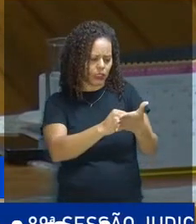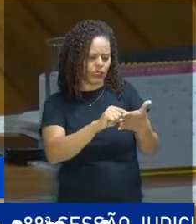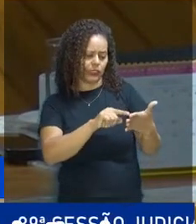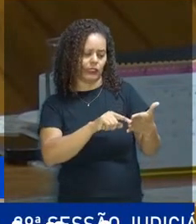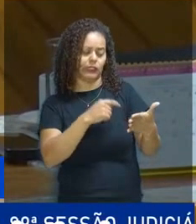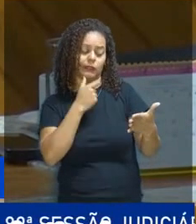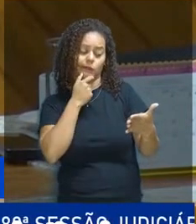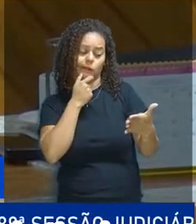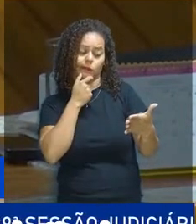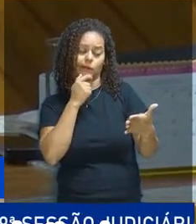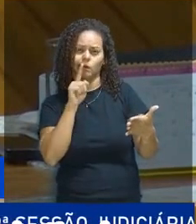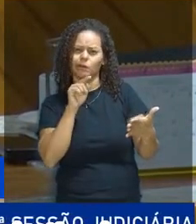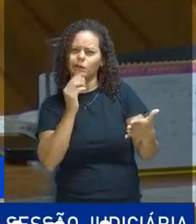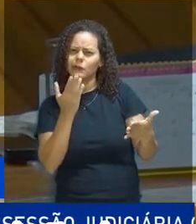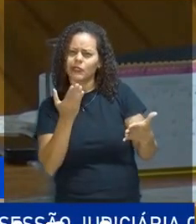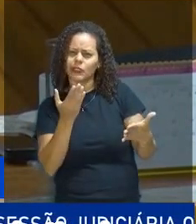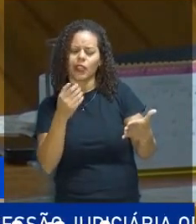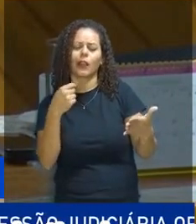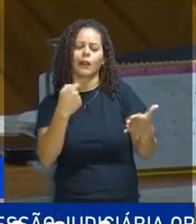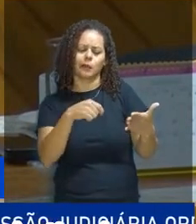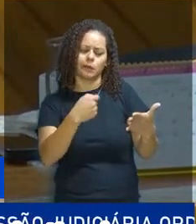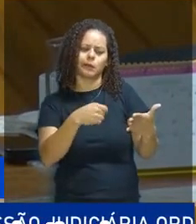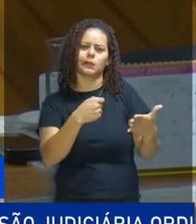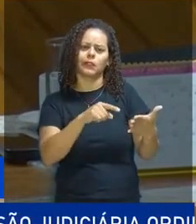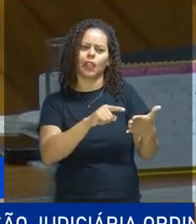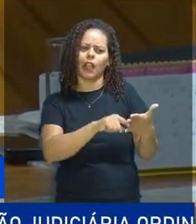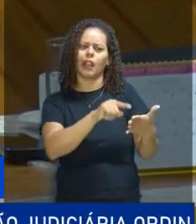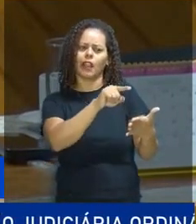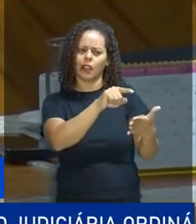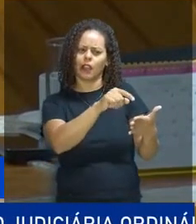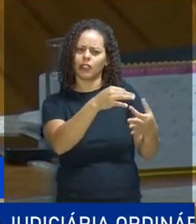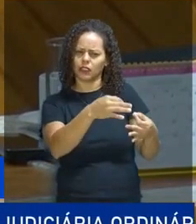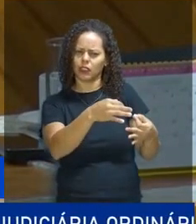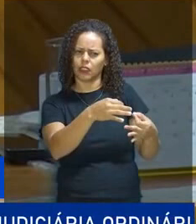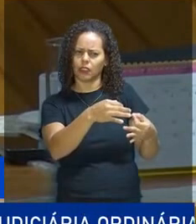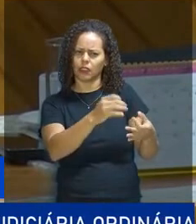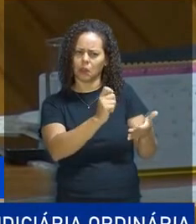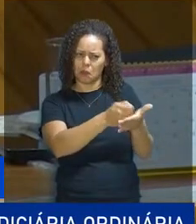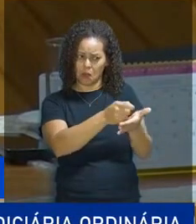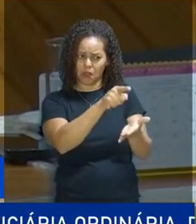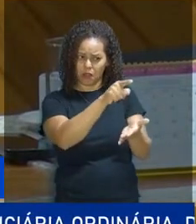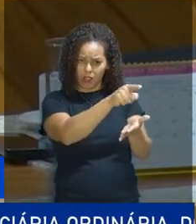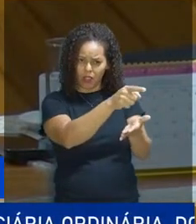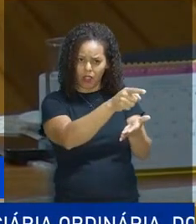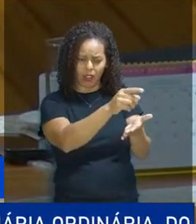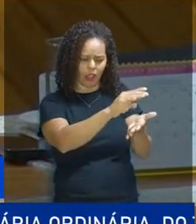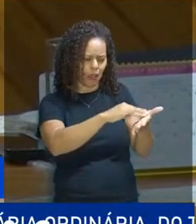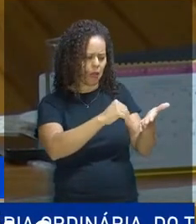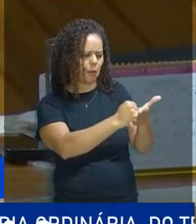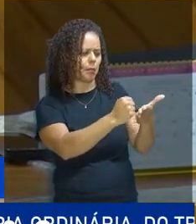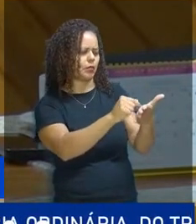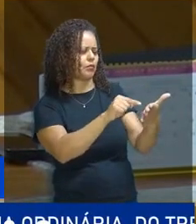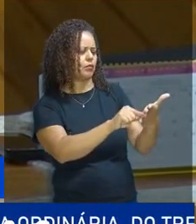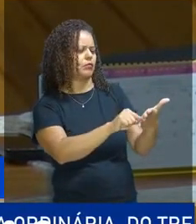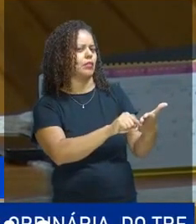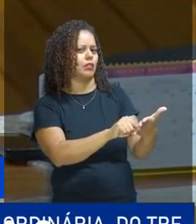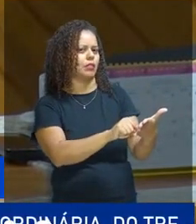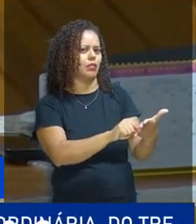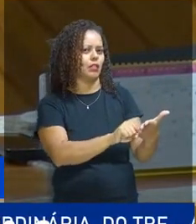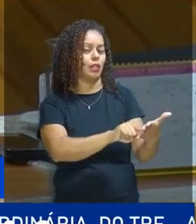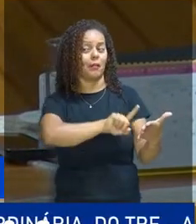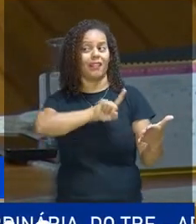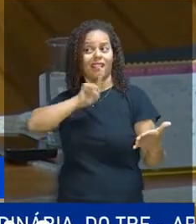né, com toda a demonstração de que realmente o valor foi destinado para aquele serviço, não é razoável se esperar que o contador